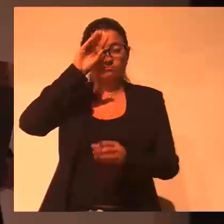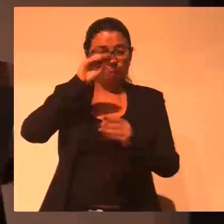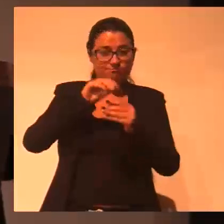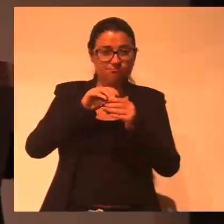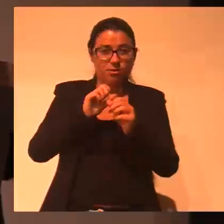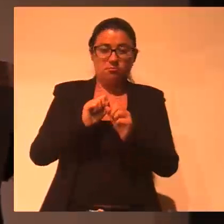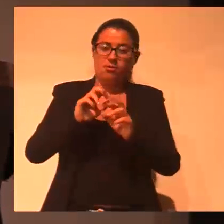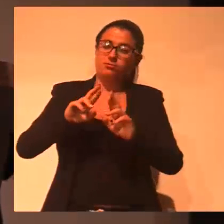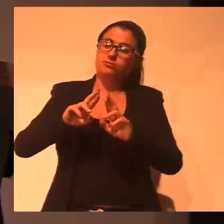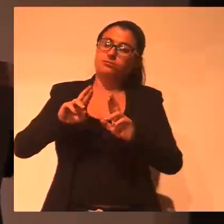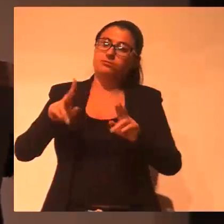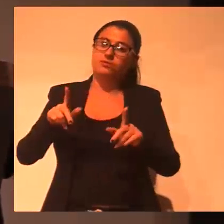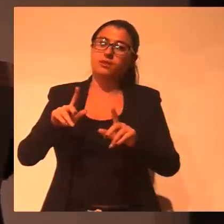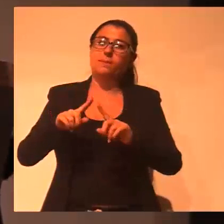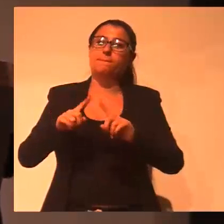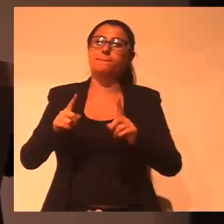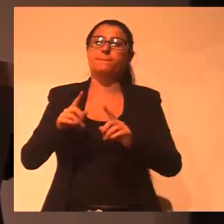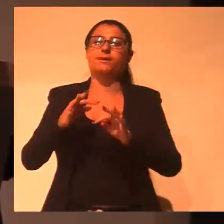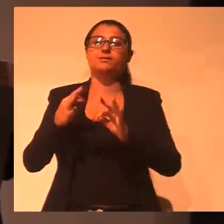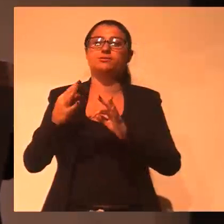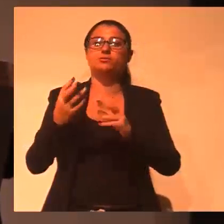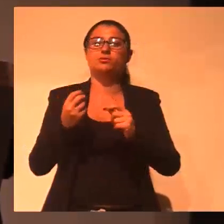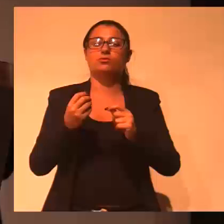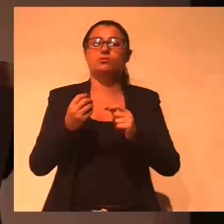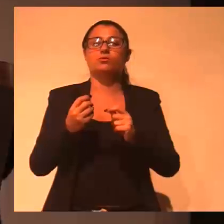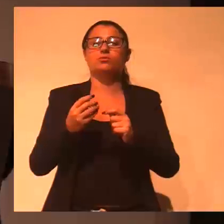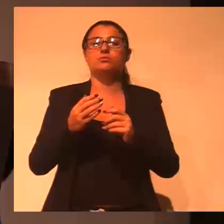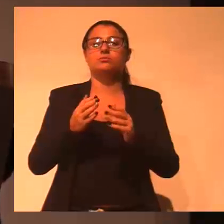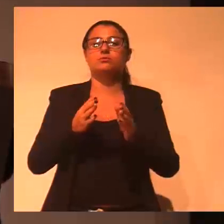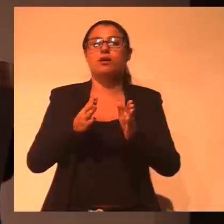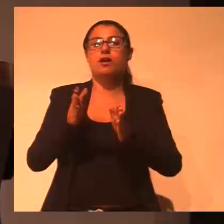comissão, mas que todo mundo tenha acesso aos documentos da maneira mais simples